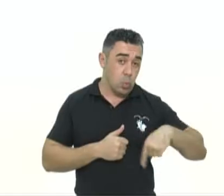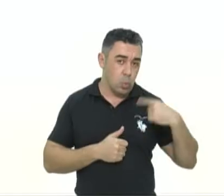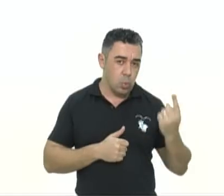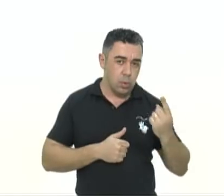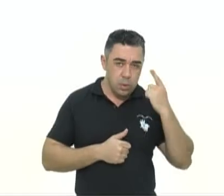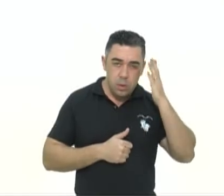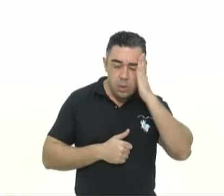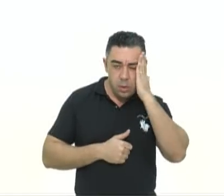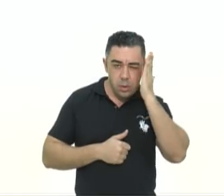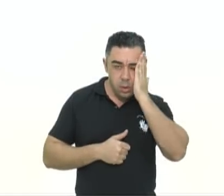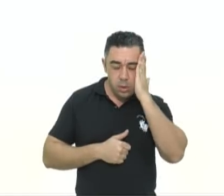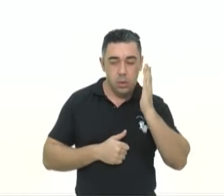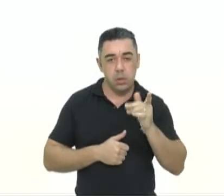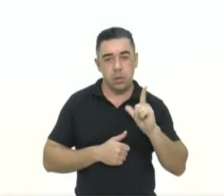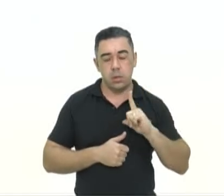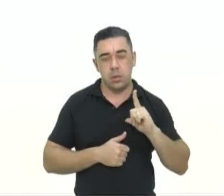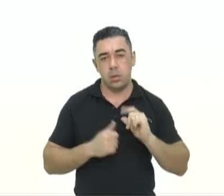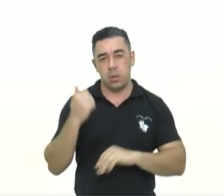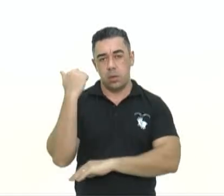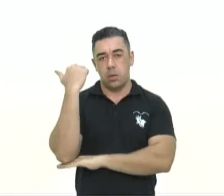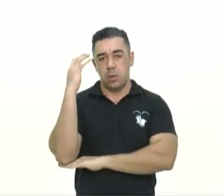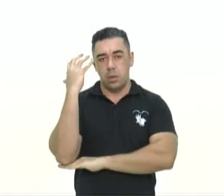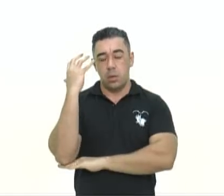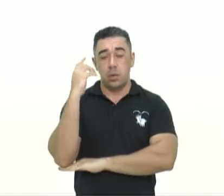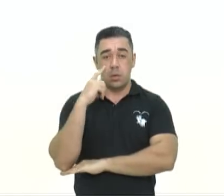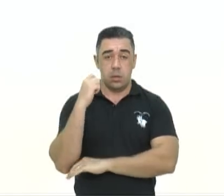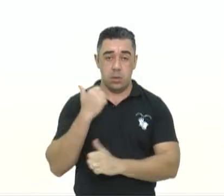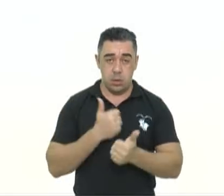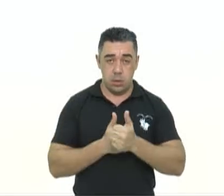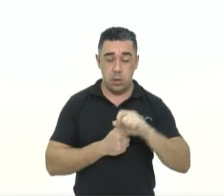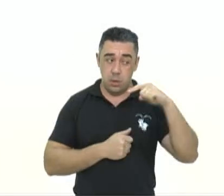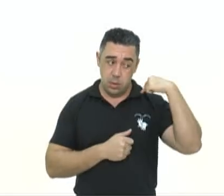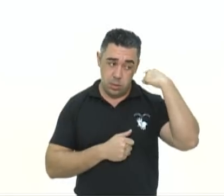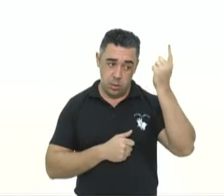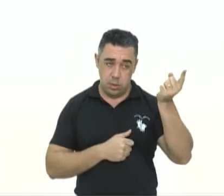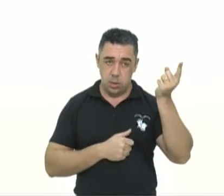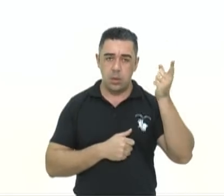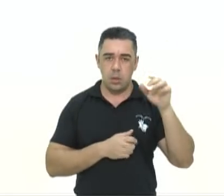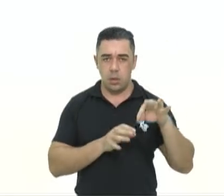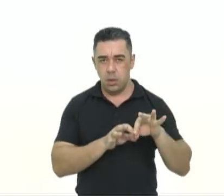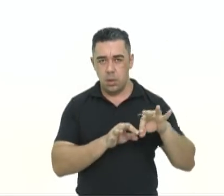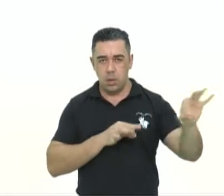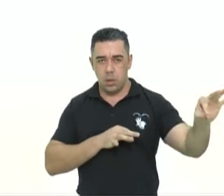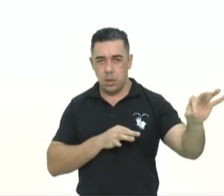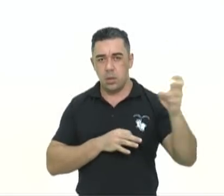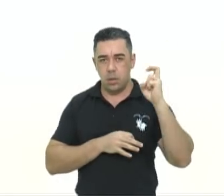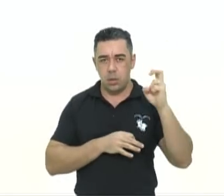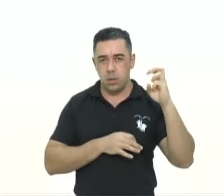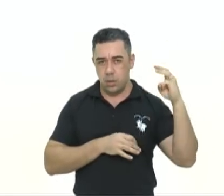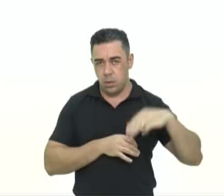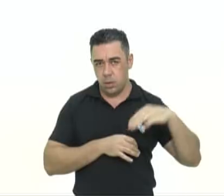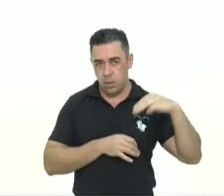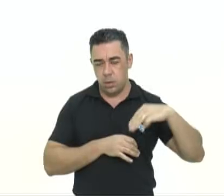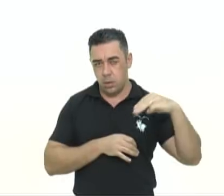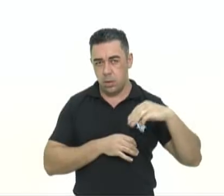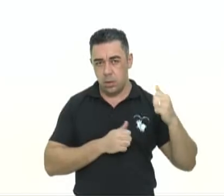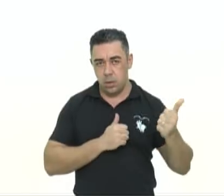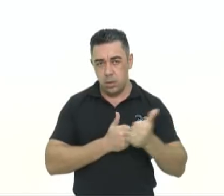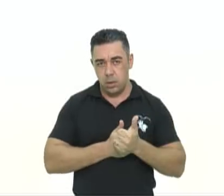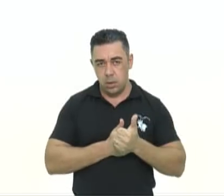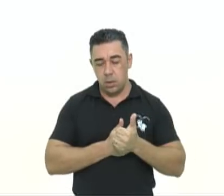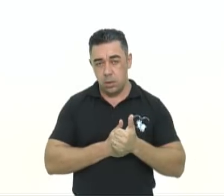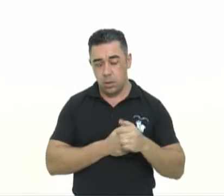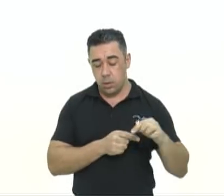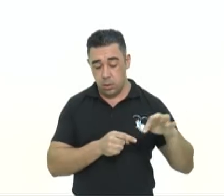ele sabia que uma árvore situada na margem oposta estava a 5 metros da margem mais